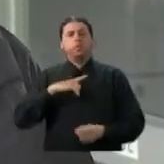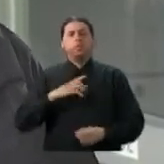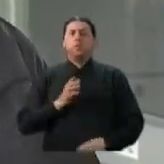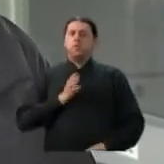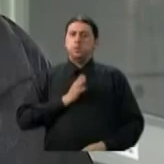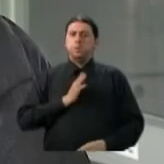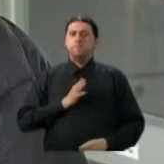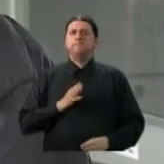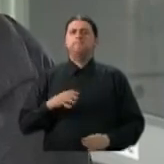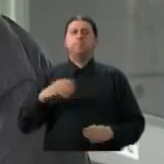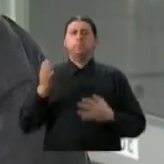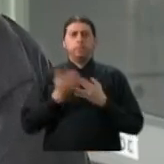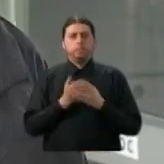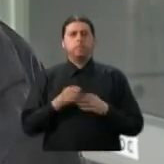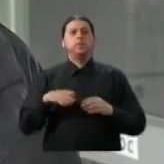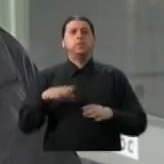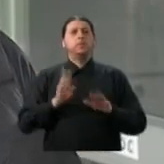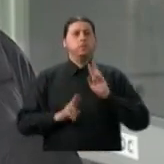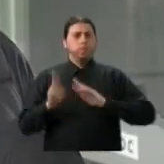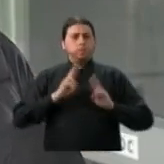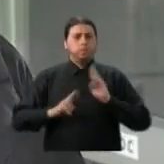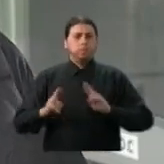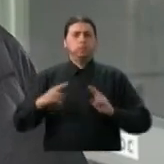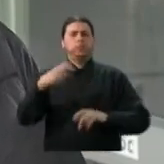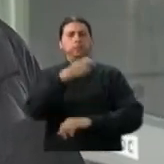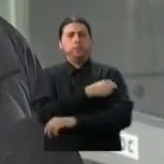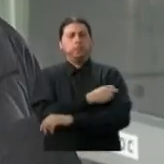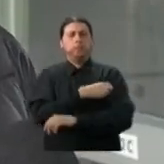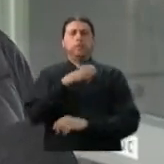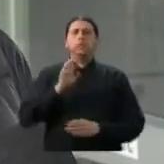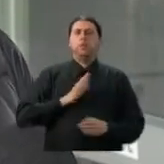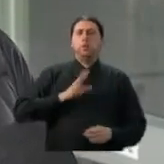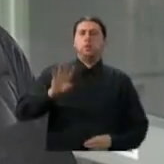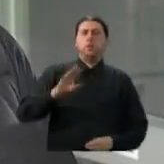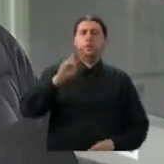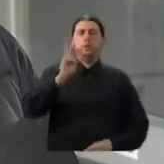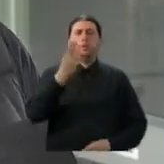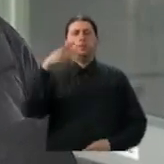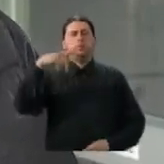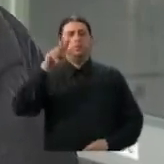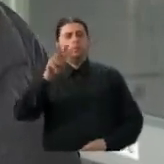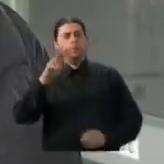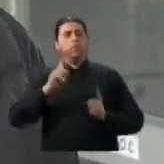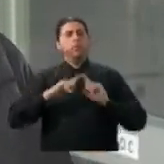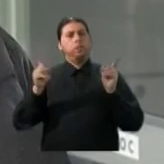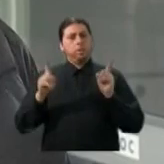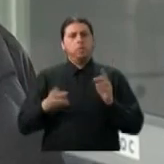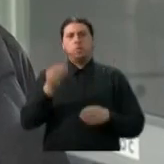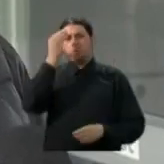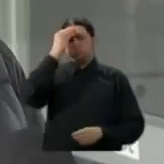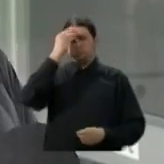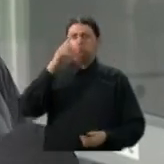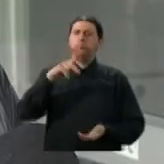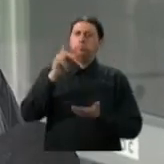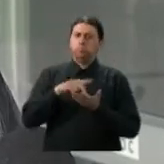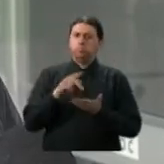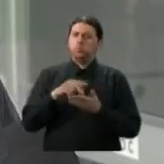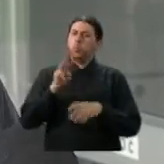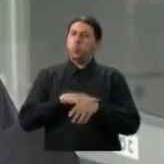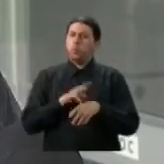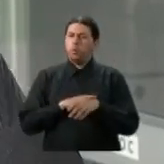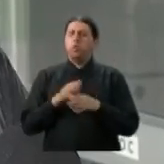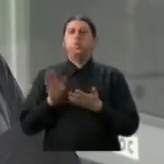anafiláticos relacionados à vacina contra o HPV. Mas, infelizmente, ficou marcado neste momento